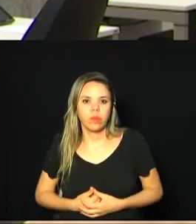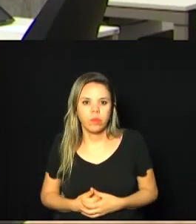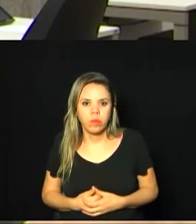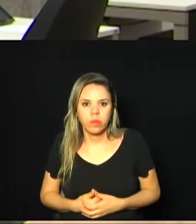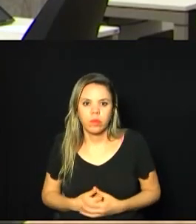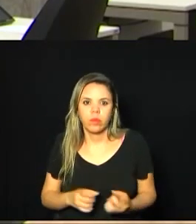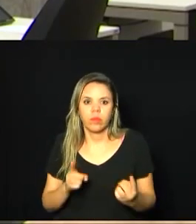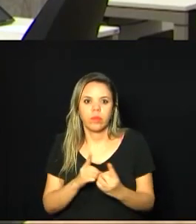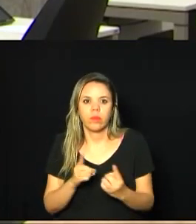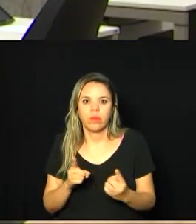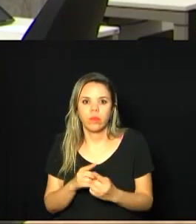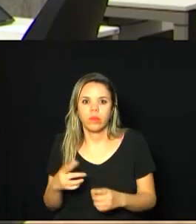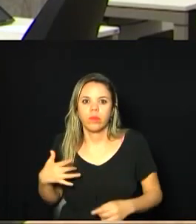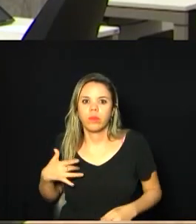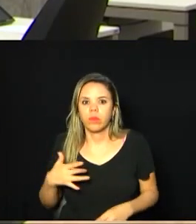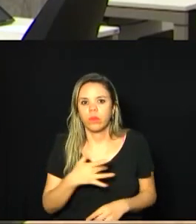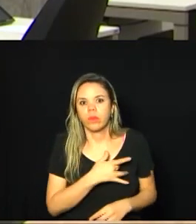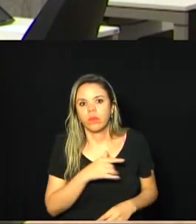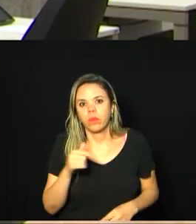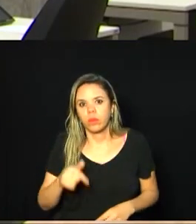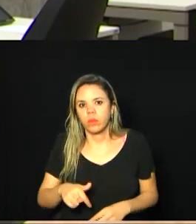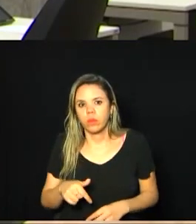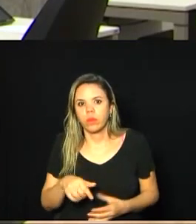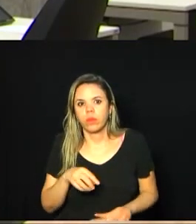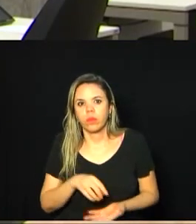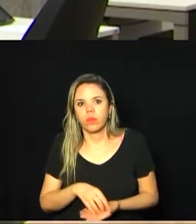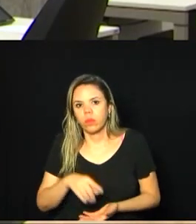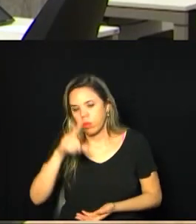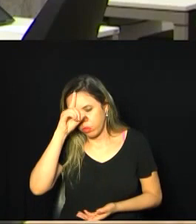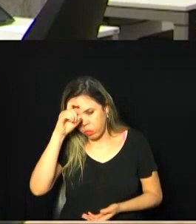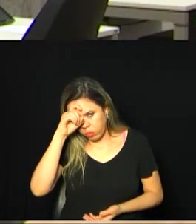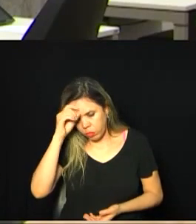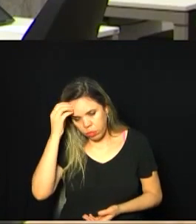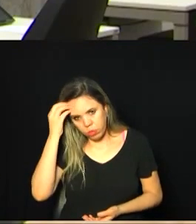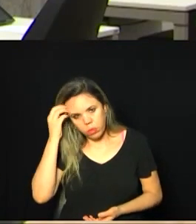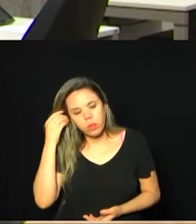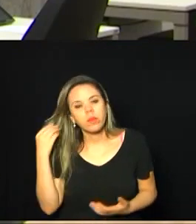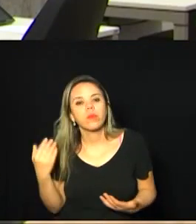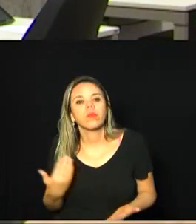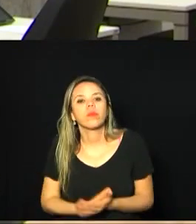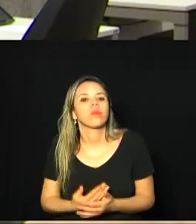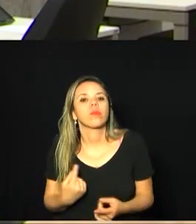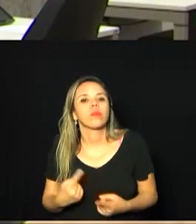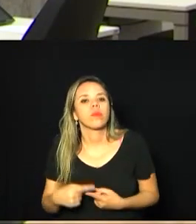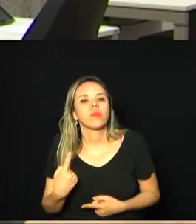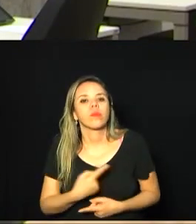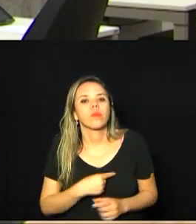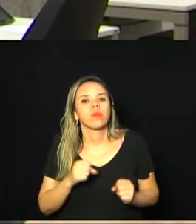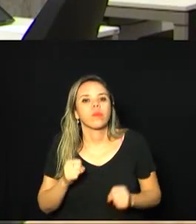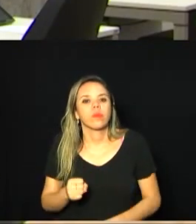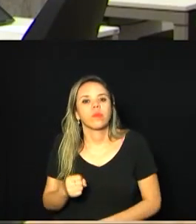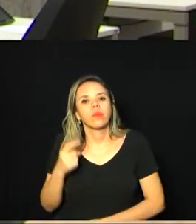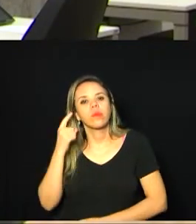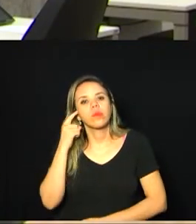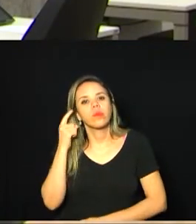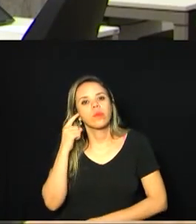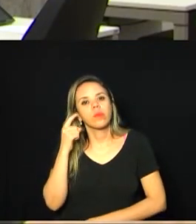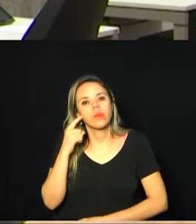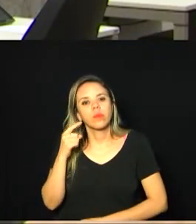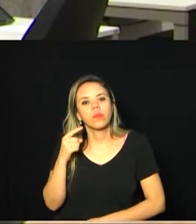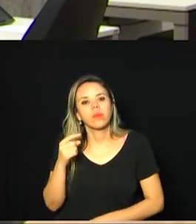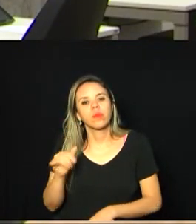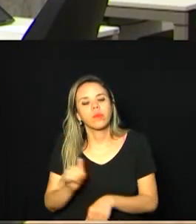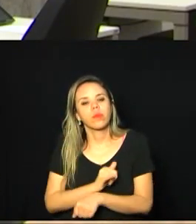desse serviço de saúde aqui, né, dessa unidade do Hospital do Amor, até para que nós possamos pensar